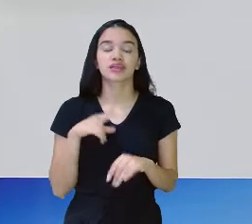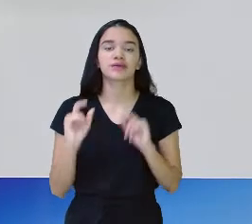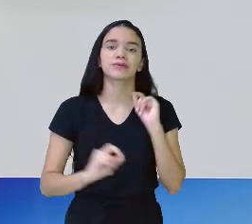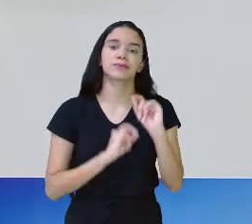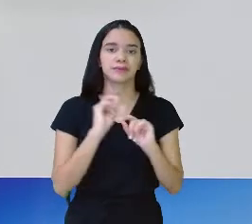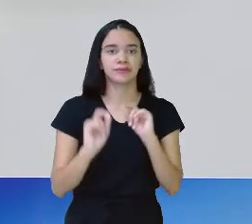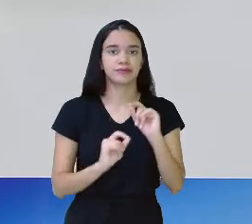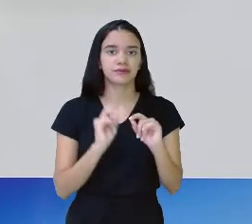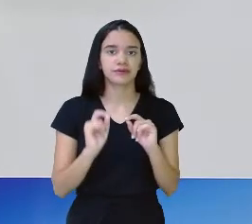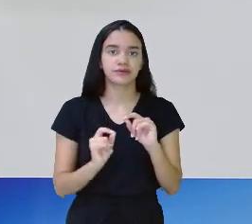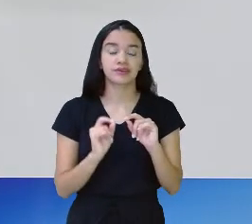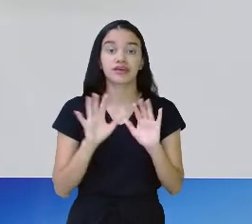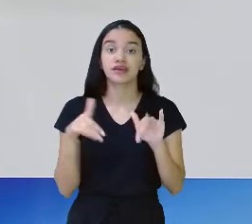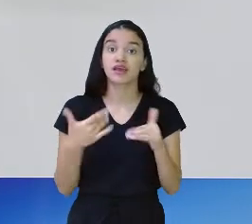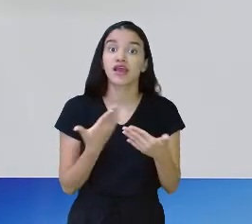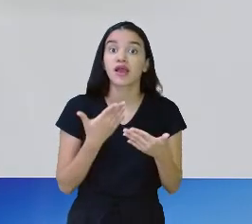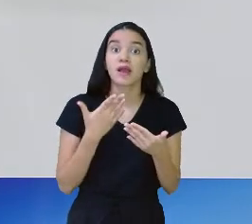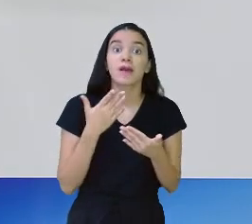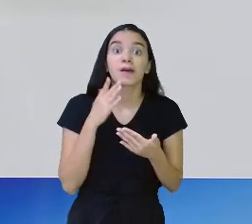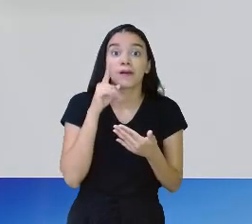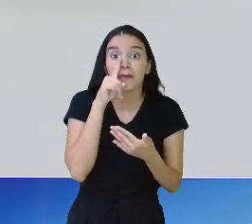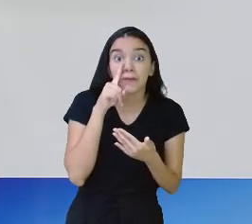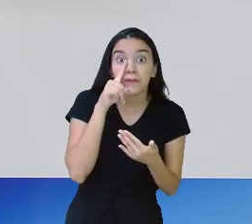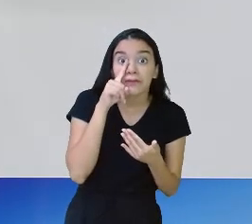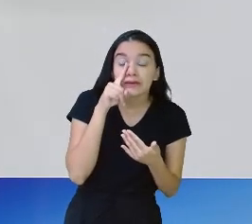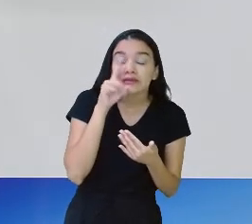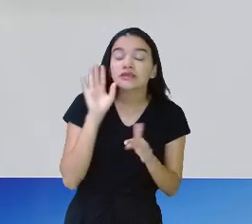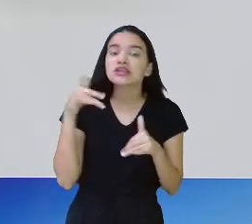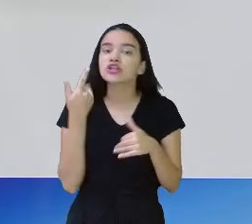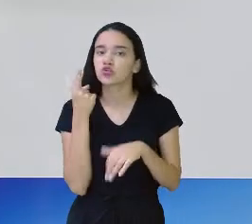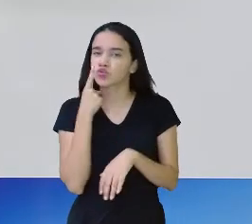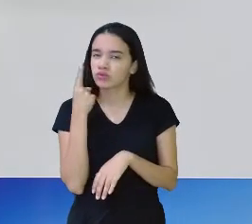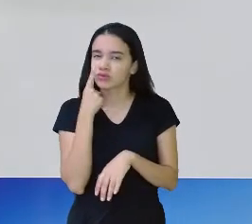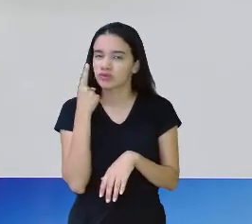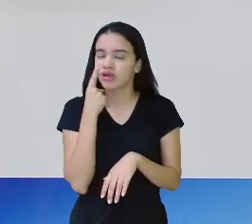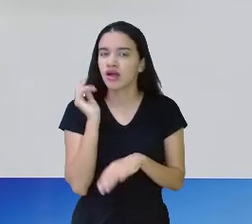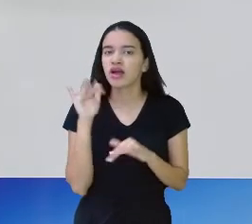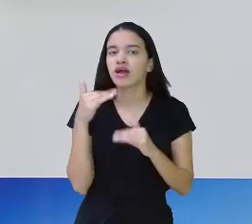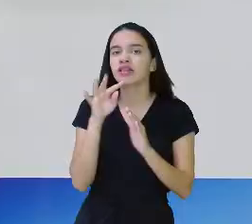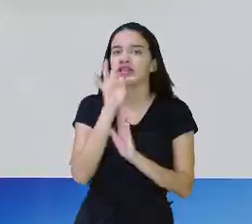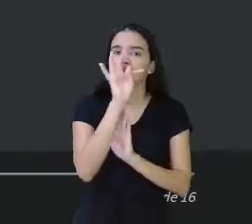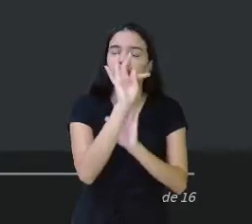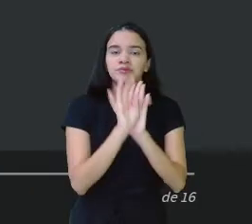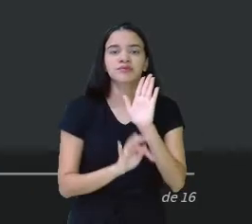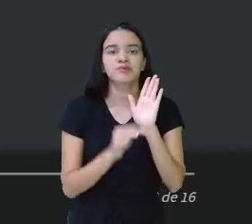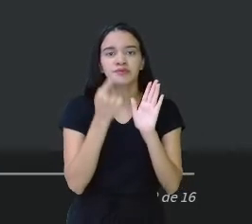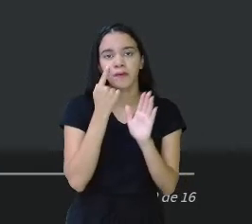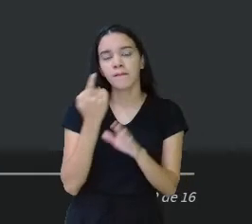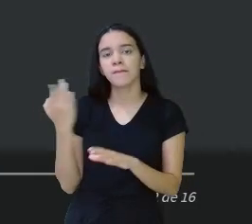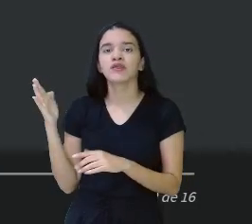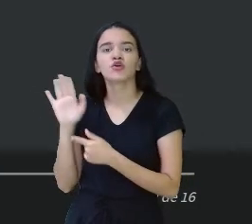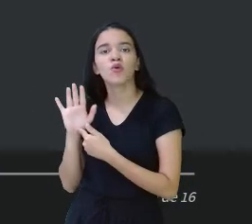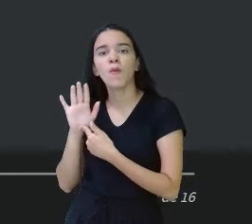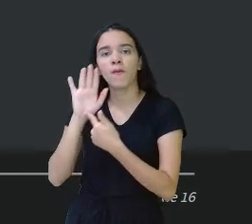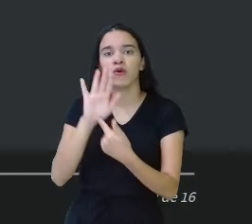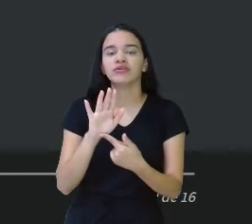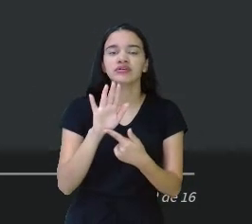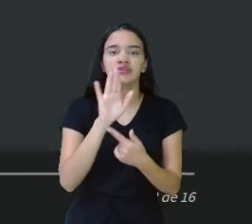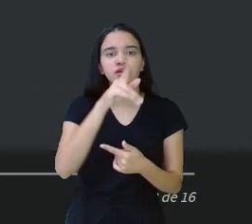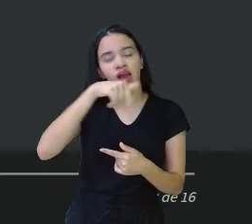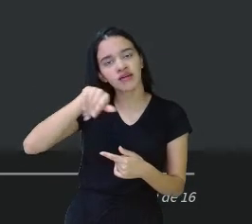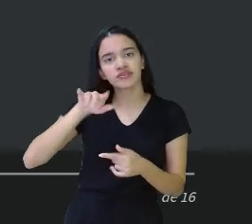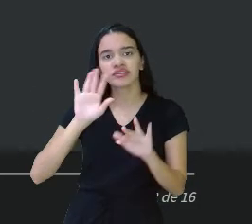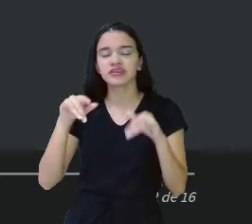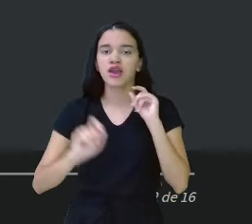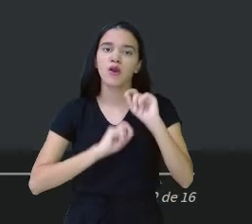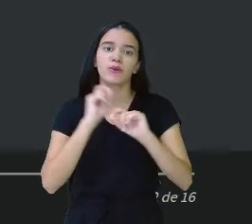uma certa letalidade, uma certa periculosidade. E a gente vai ver qual é. Neste texto aí, que eu estou mostrando para vocês, é